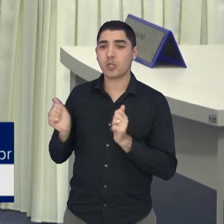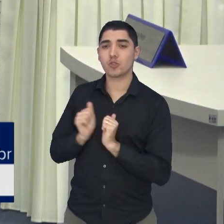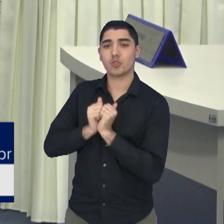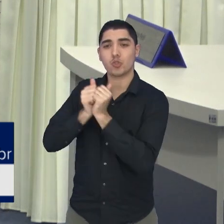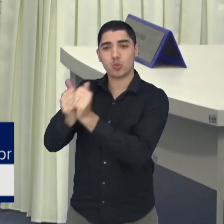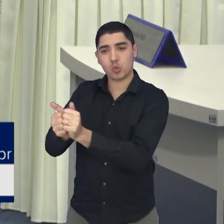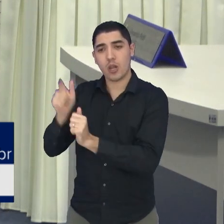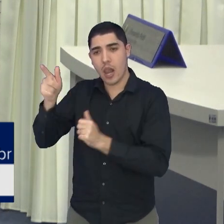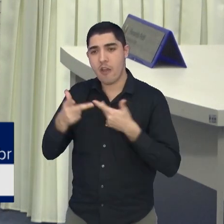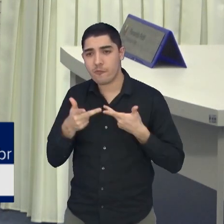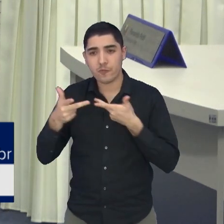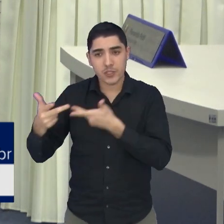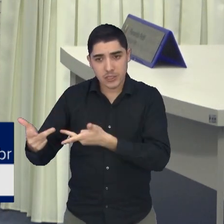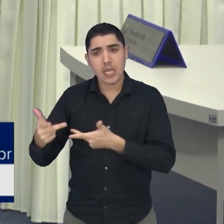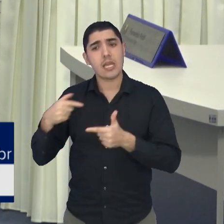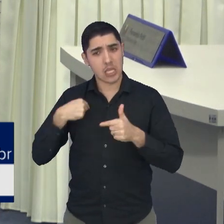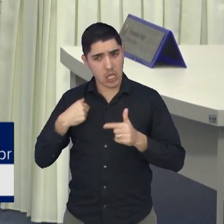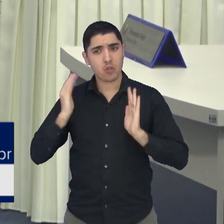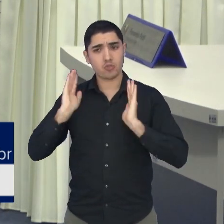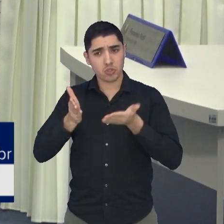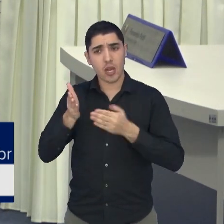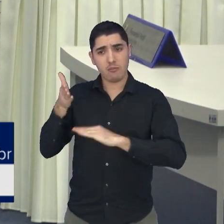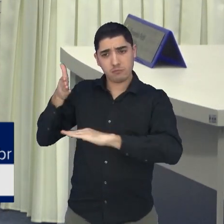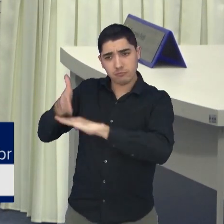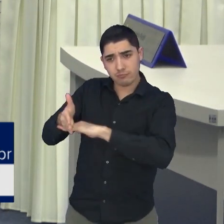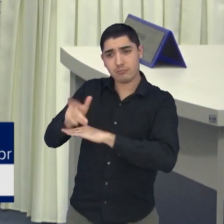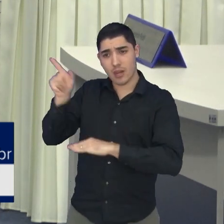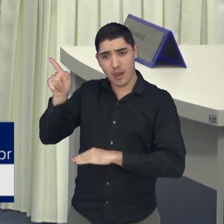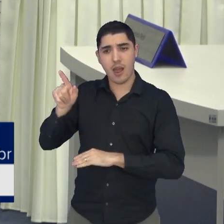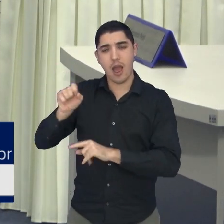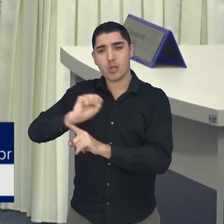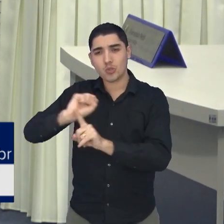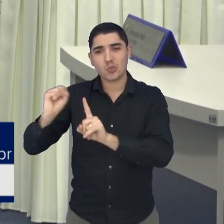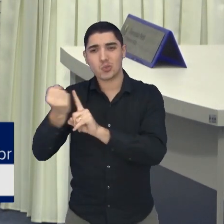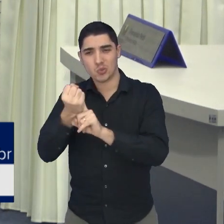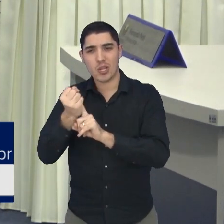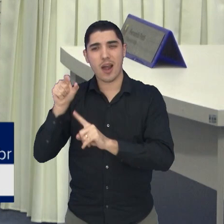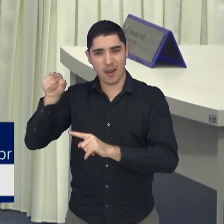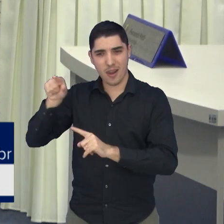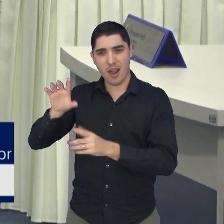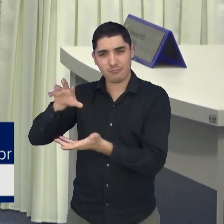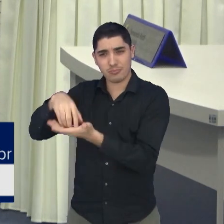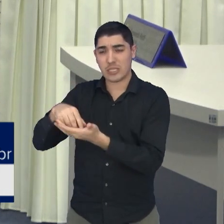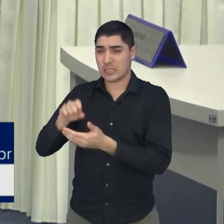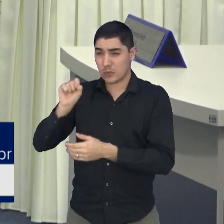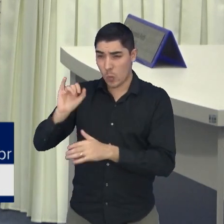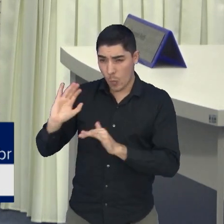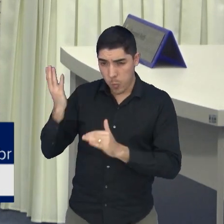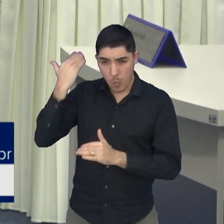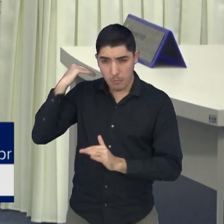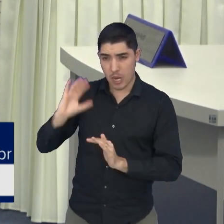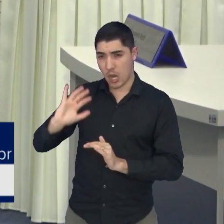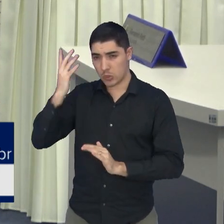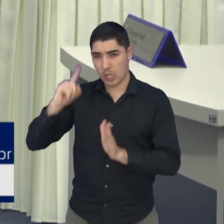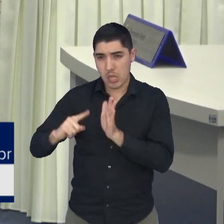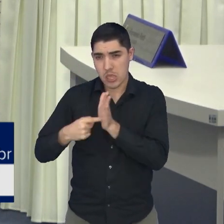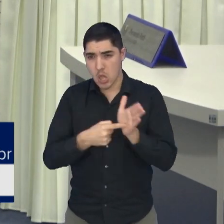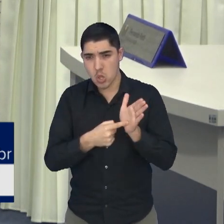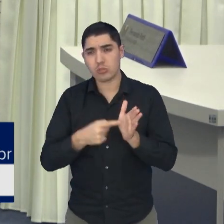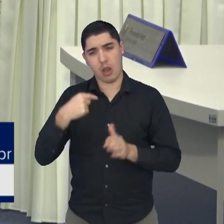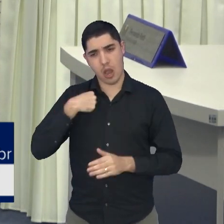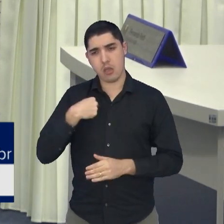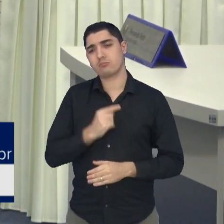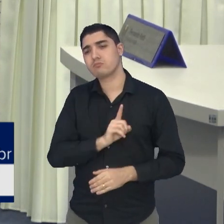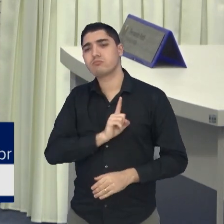que também já estive lá no Fundo Social quando fiquei sabendo das denúncias. Fui lá tirar os